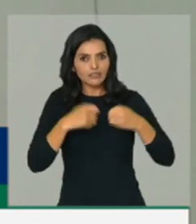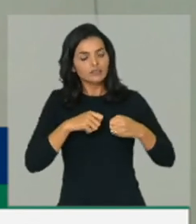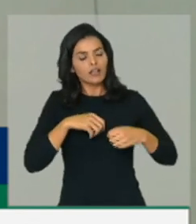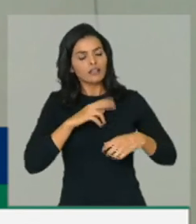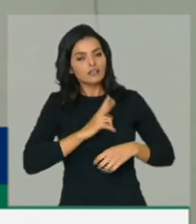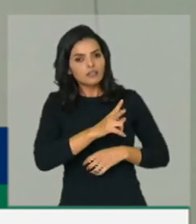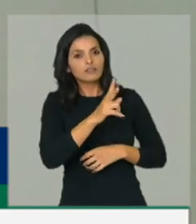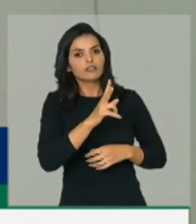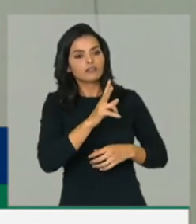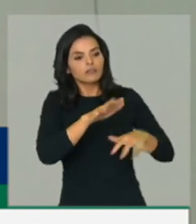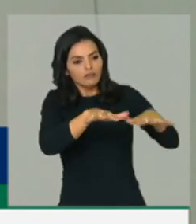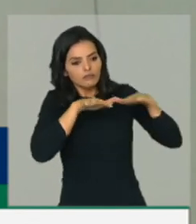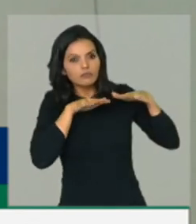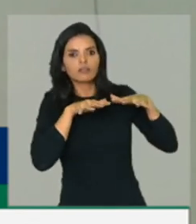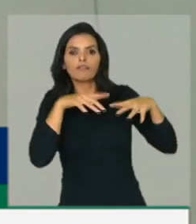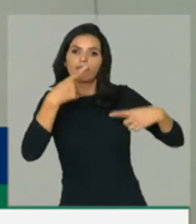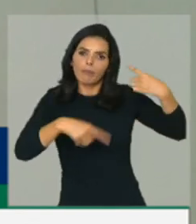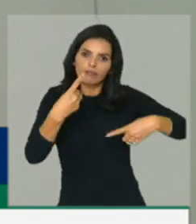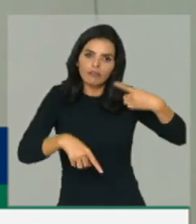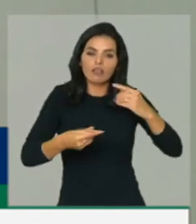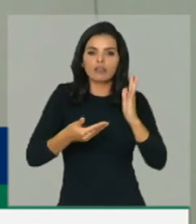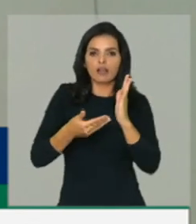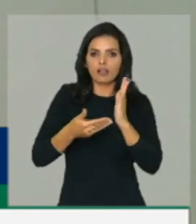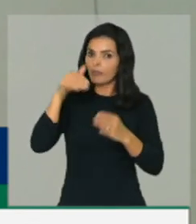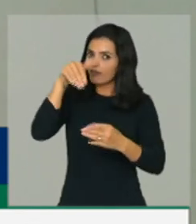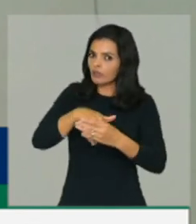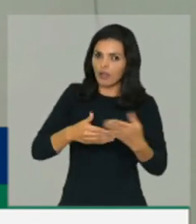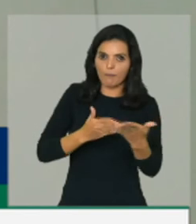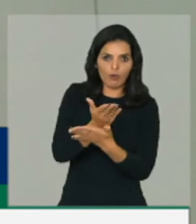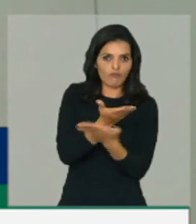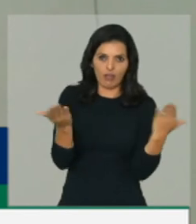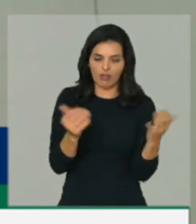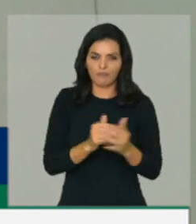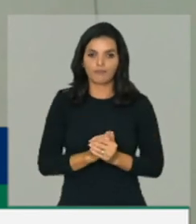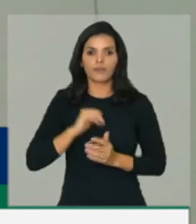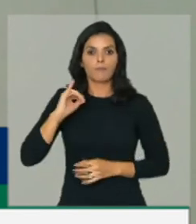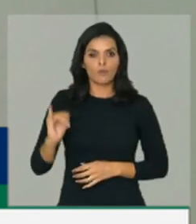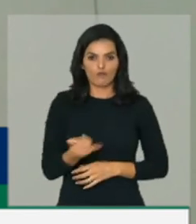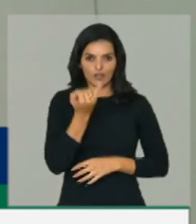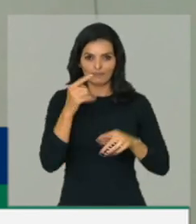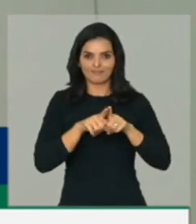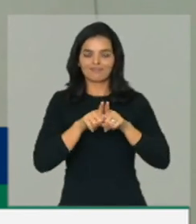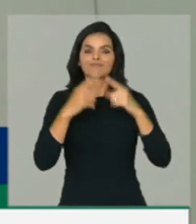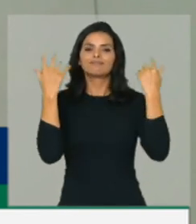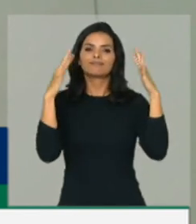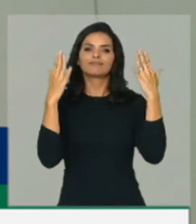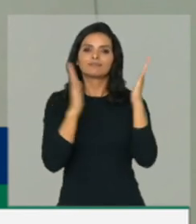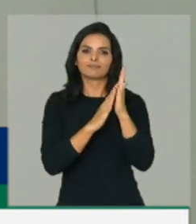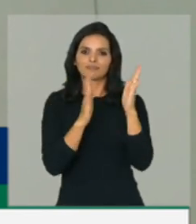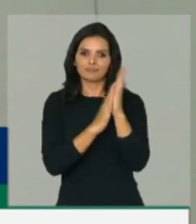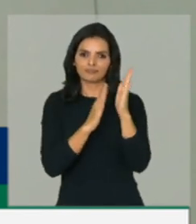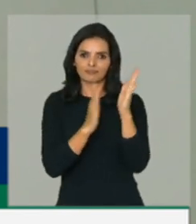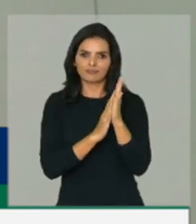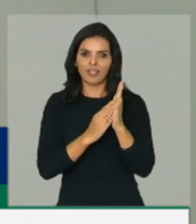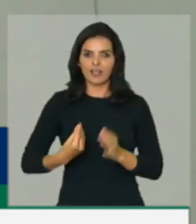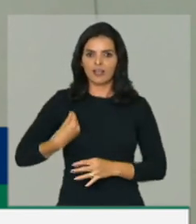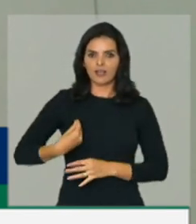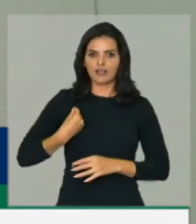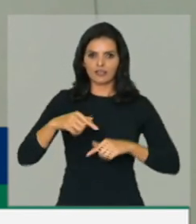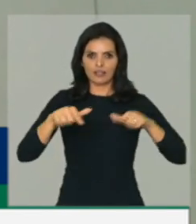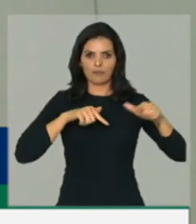no plenário dessa casa e a Câmara dar respostas. Quero aproveitar também e parabenizar a atuação